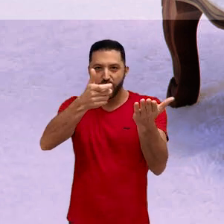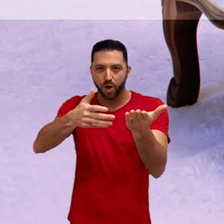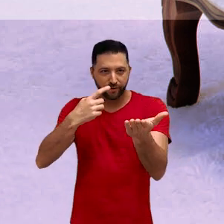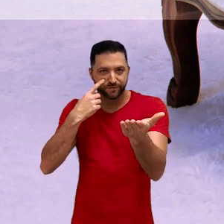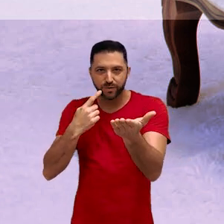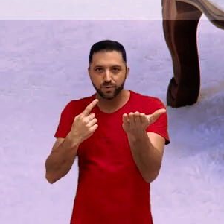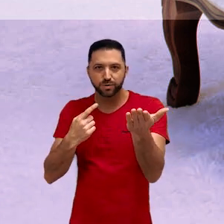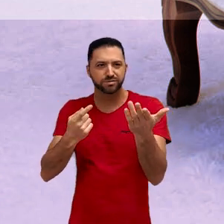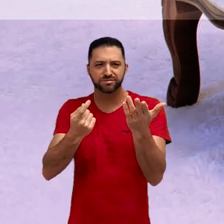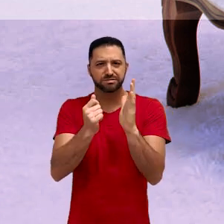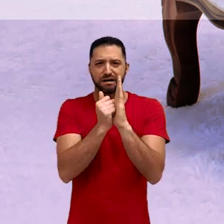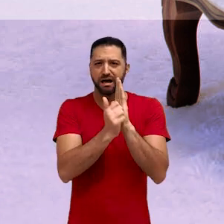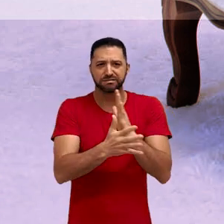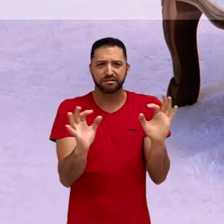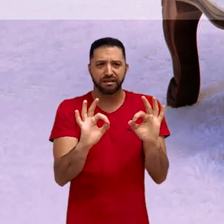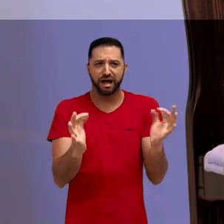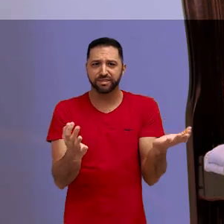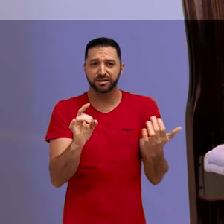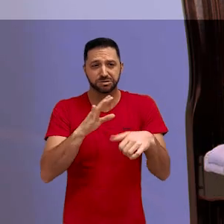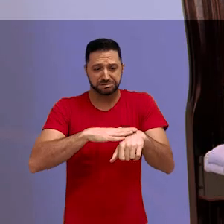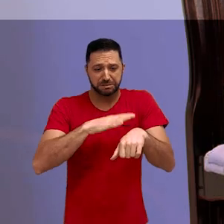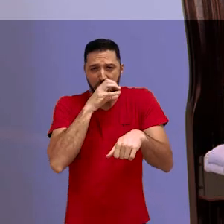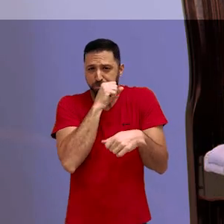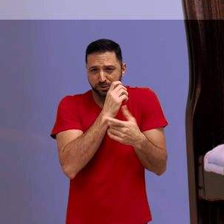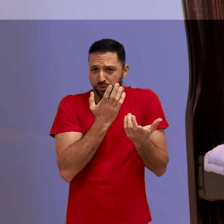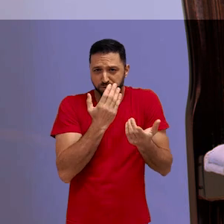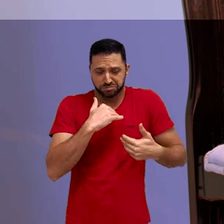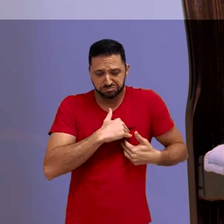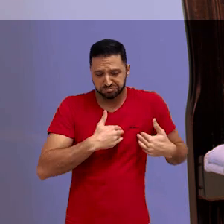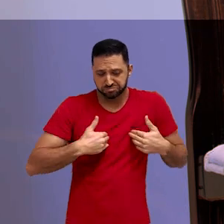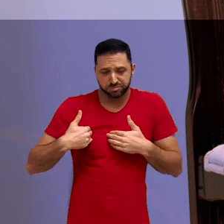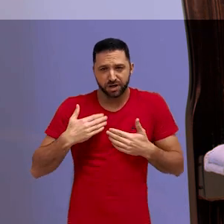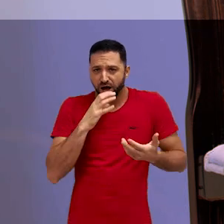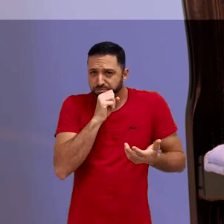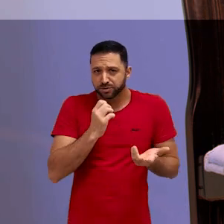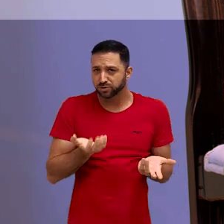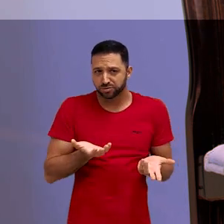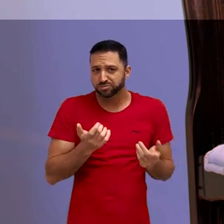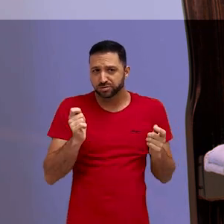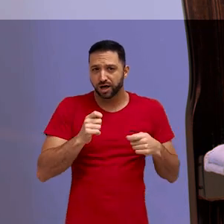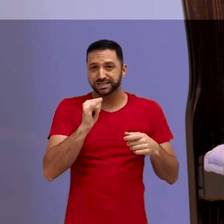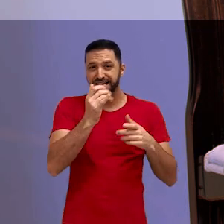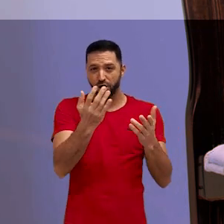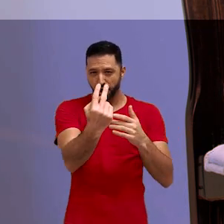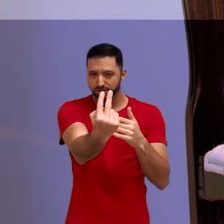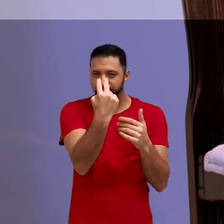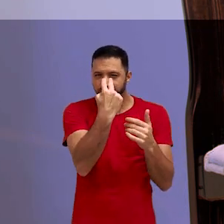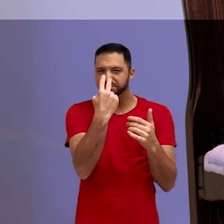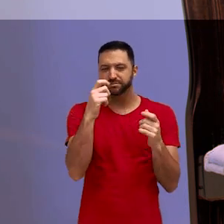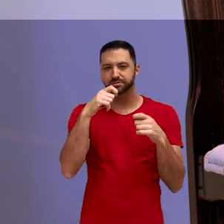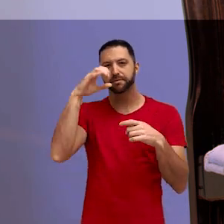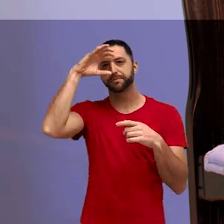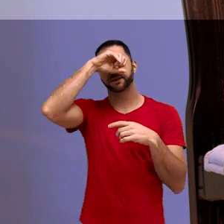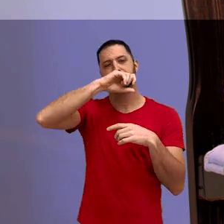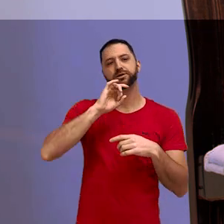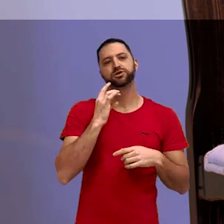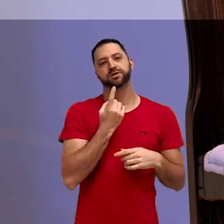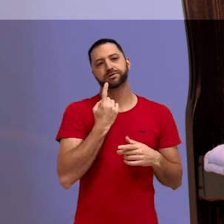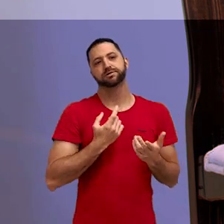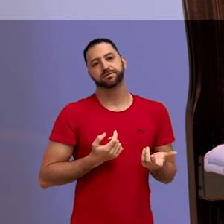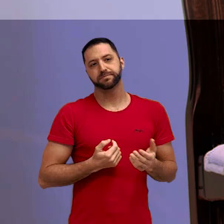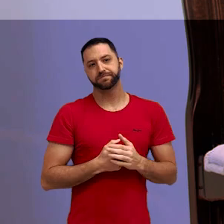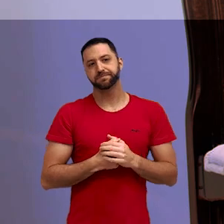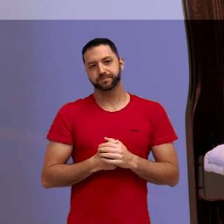gasta dinheiro, nada, né? É um pouquinho de tempo aqui que, se você dedicar agora nos assistindo, você consegue fazer